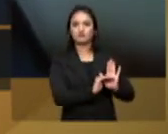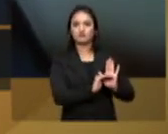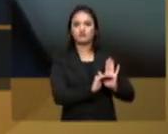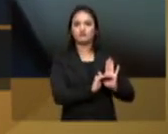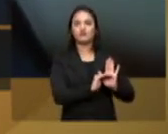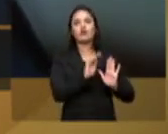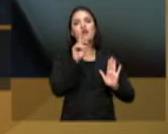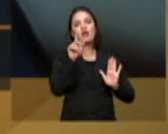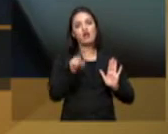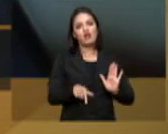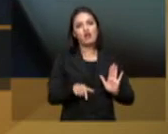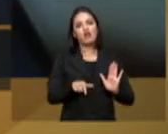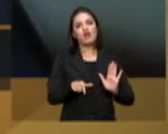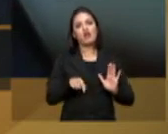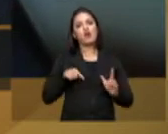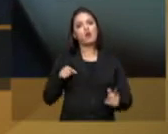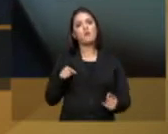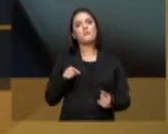um critério